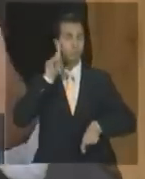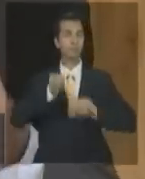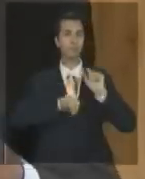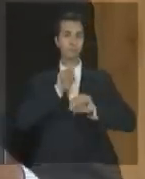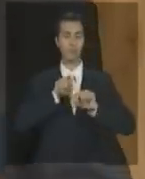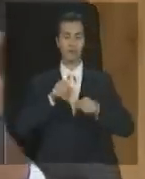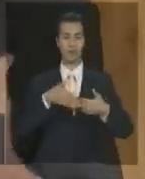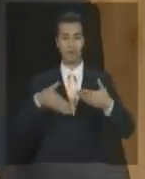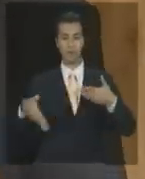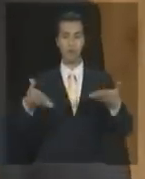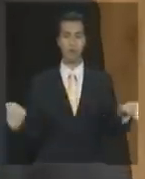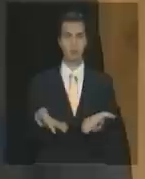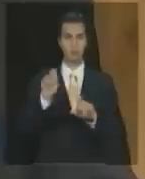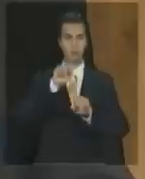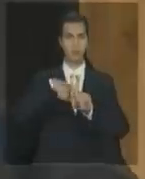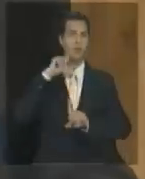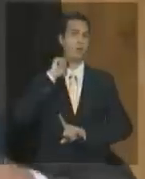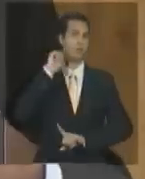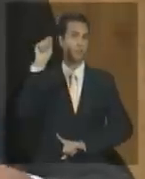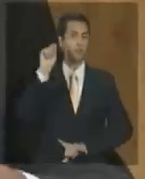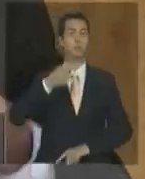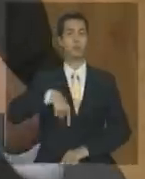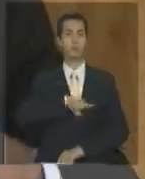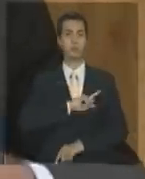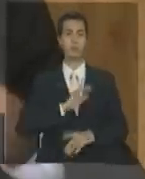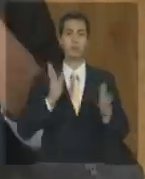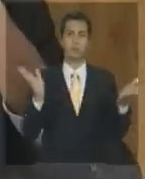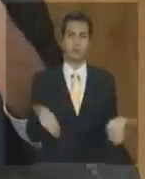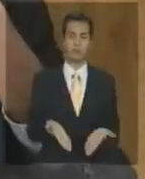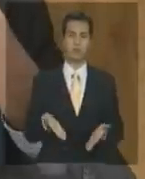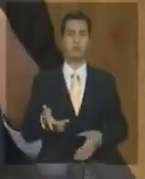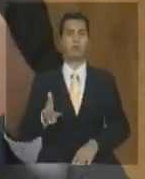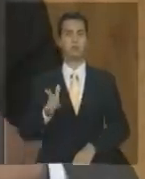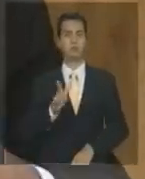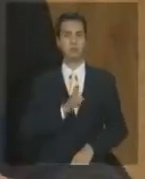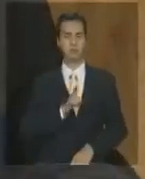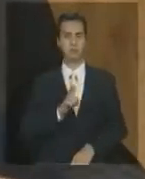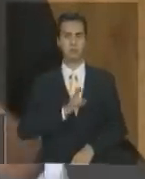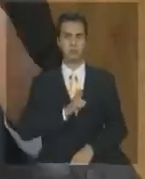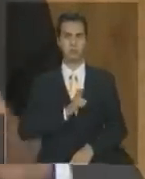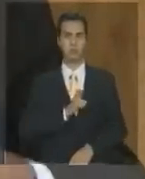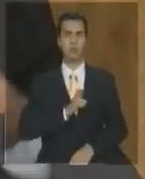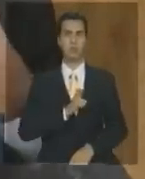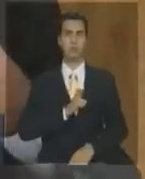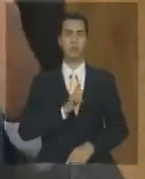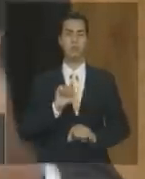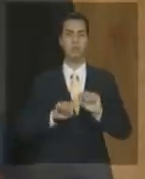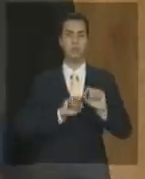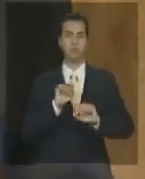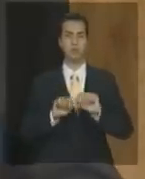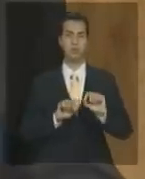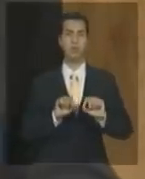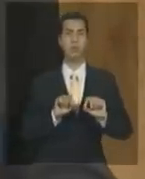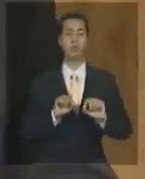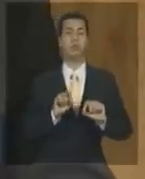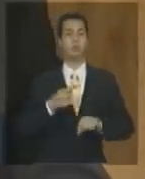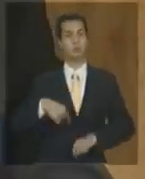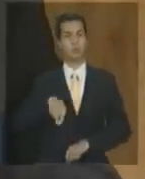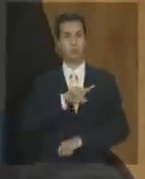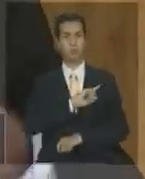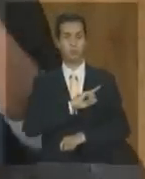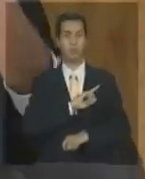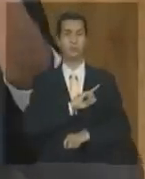abril um importante encontro dos governos que estão numa articulação para promover dados abertos dos